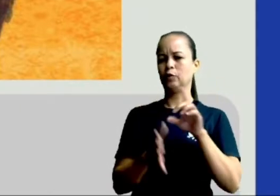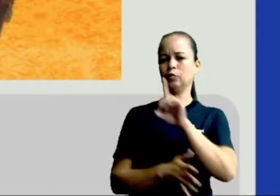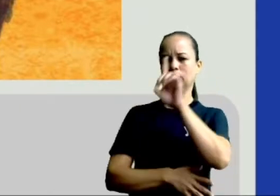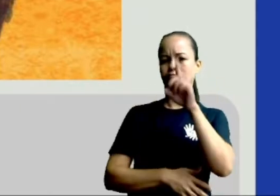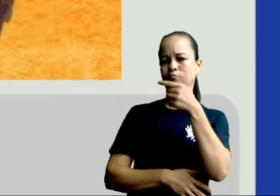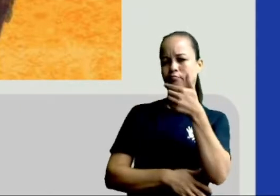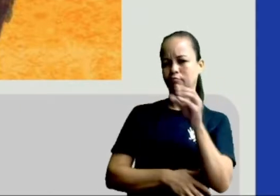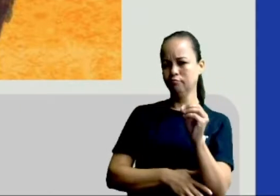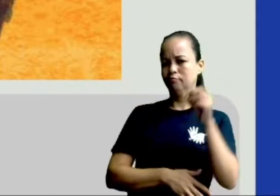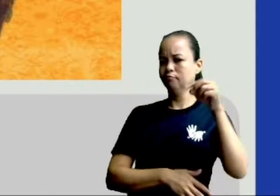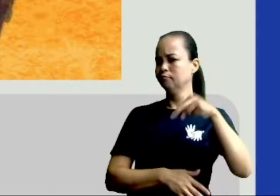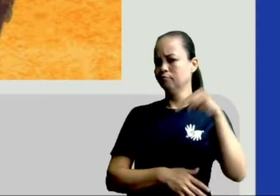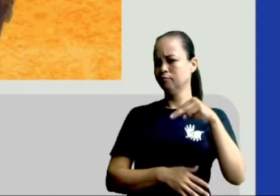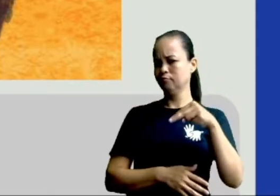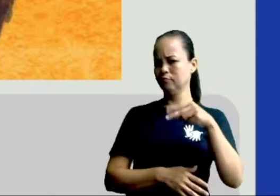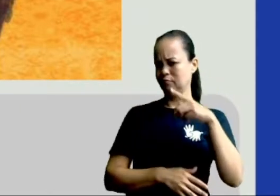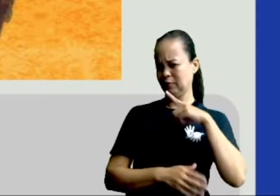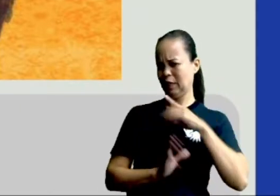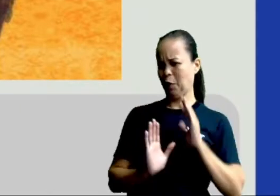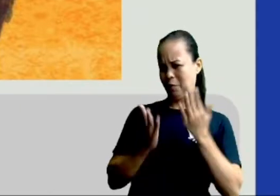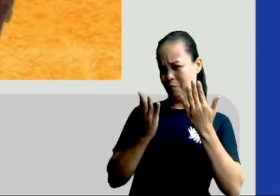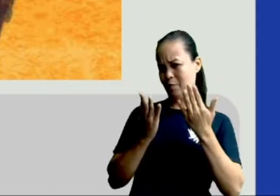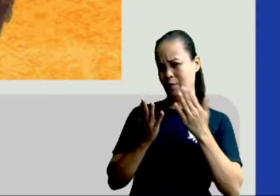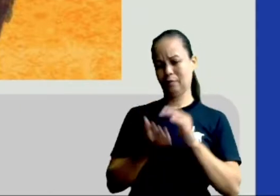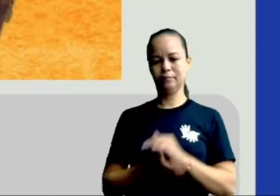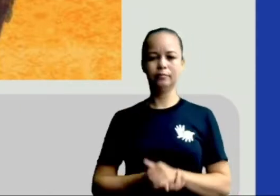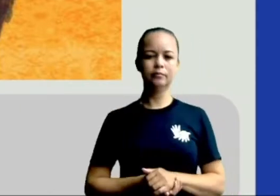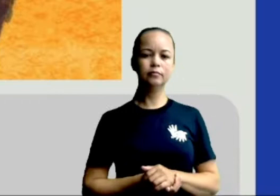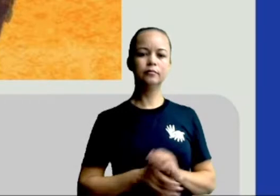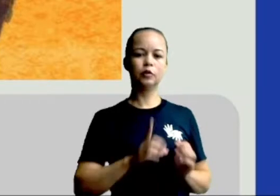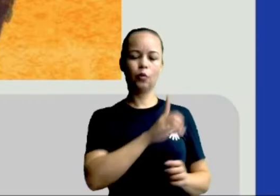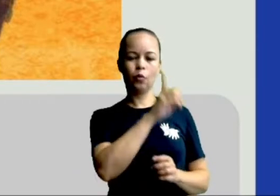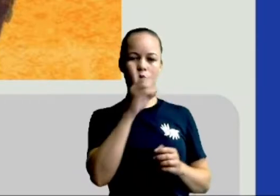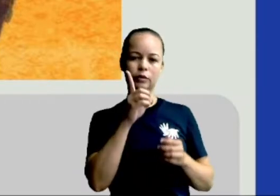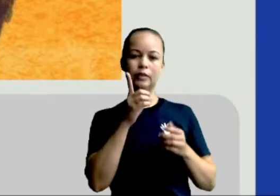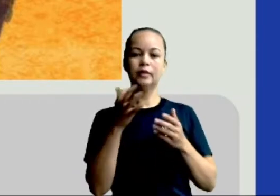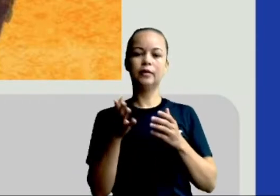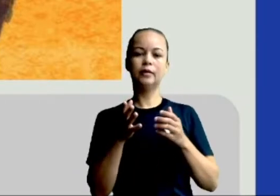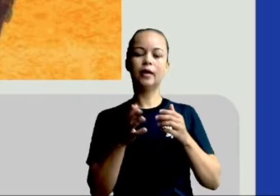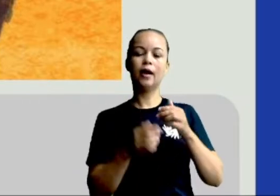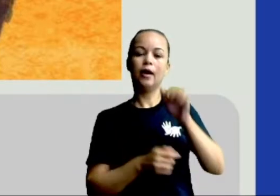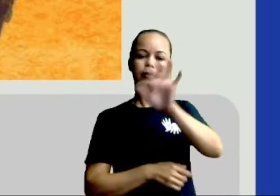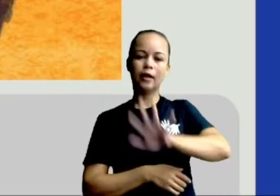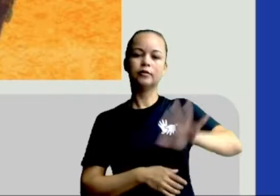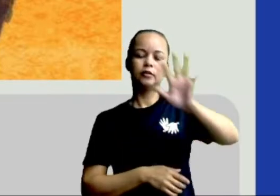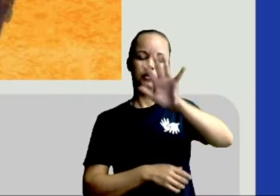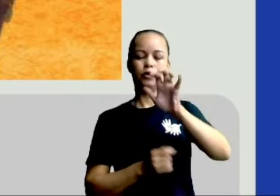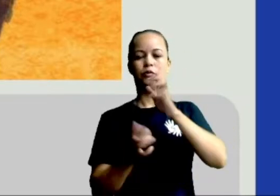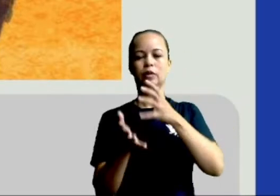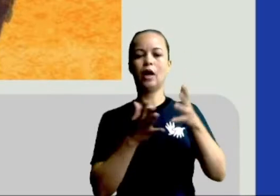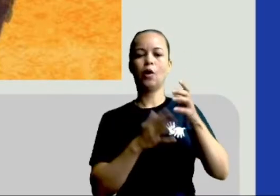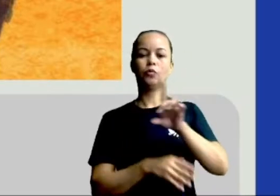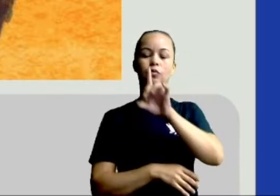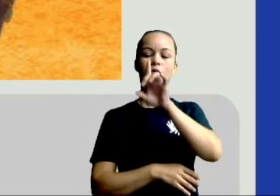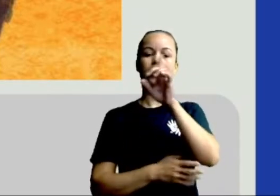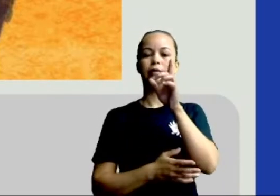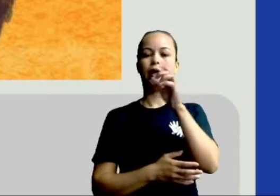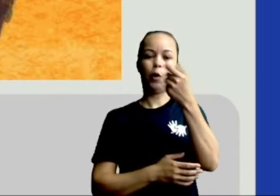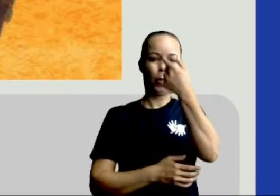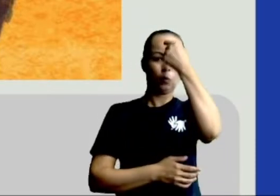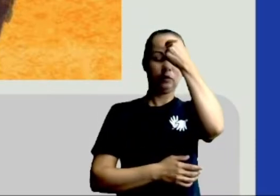que tem o que se comemorar? Olha só, o Dia Nacional da Consciência Negra é celebrado no Brasil em 20 de